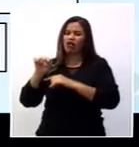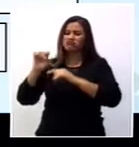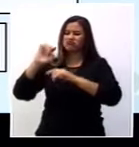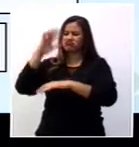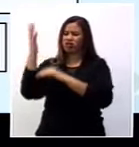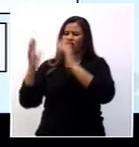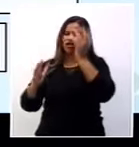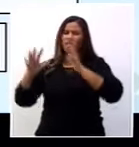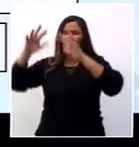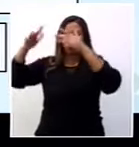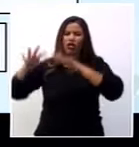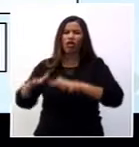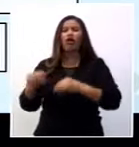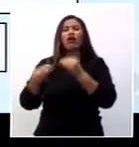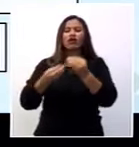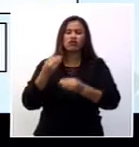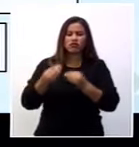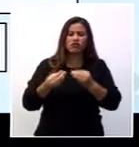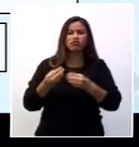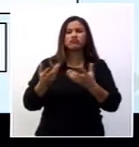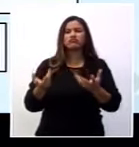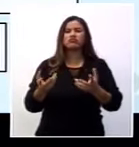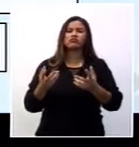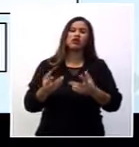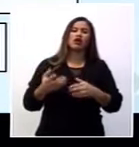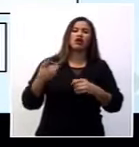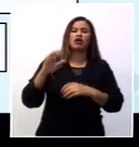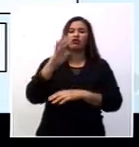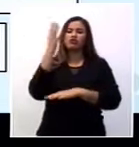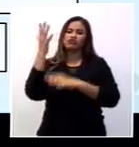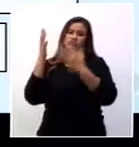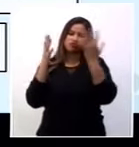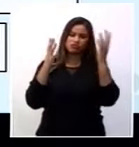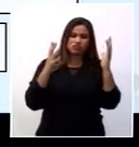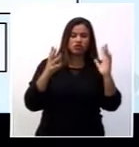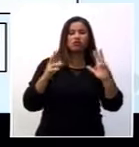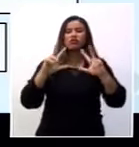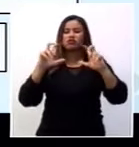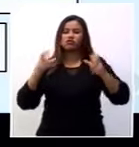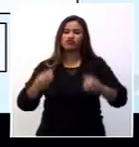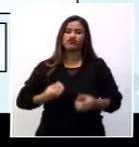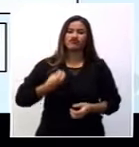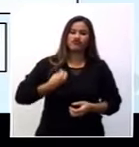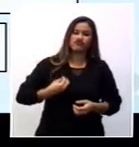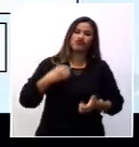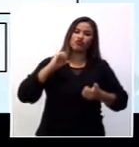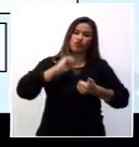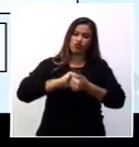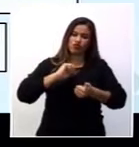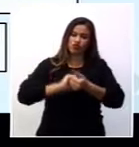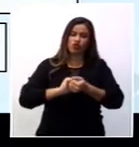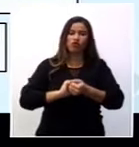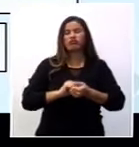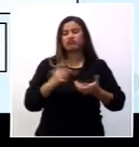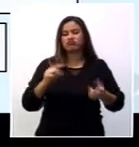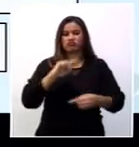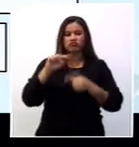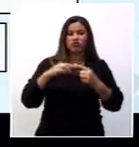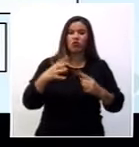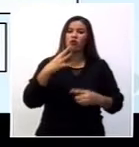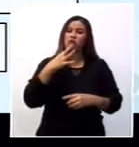diferentes lugares. A unidade temática é natureza, ambiente e qualidade de vida. O objetivo de conhecimento